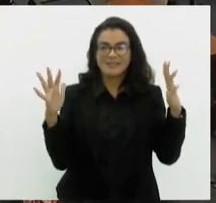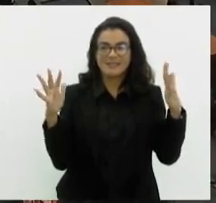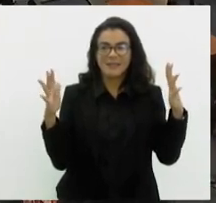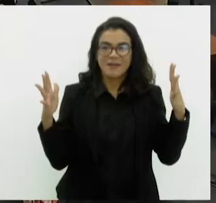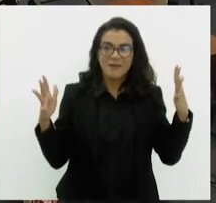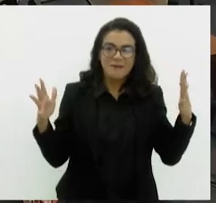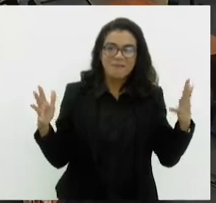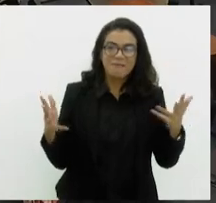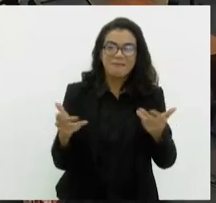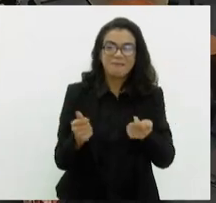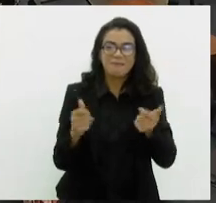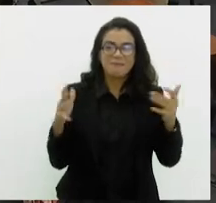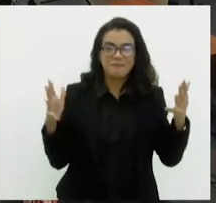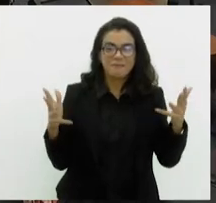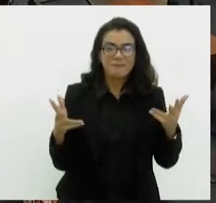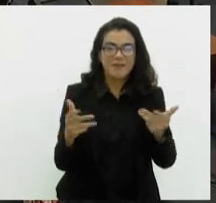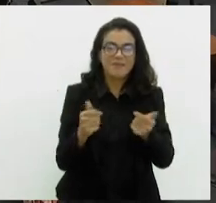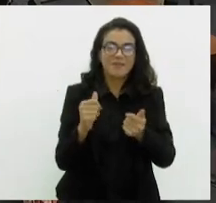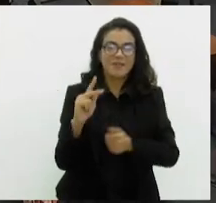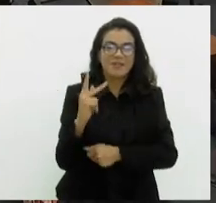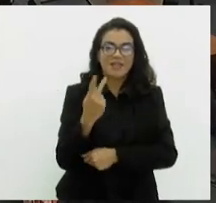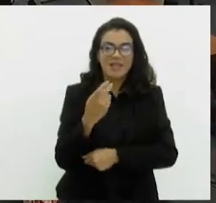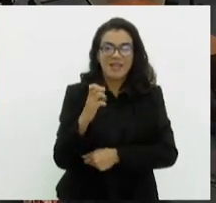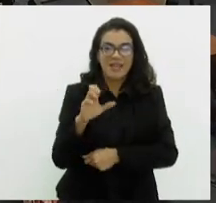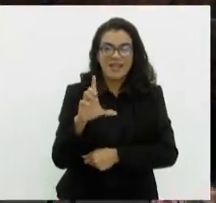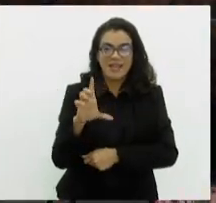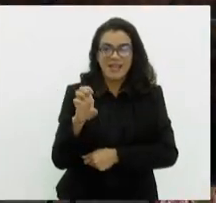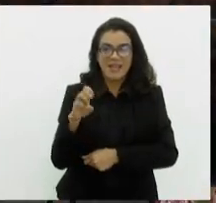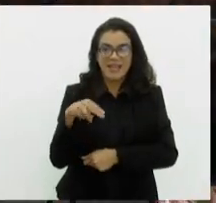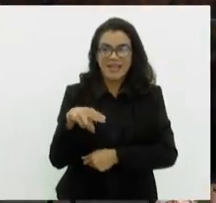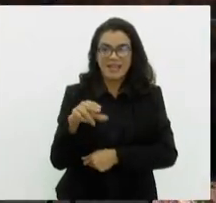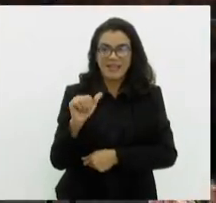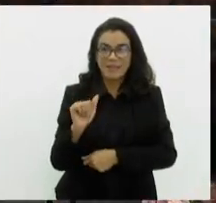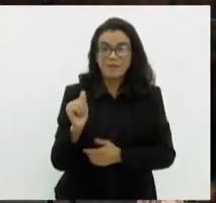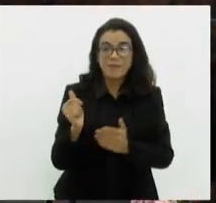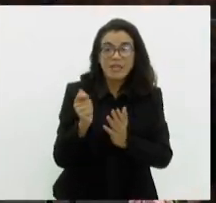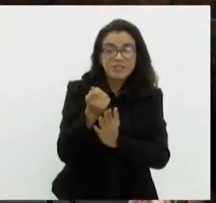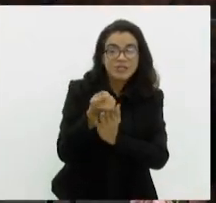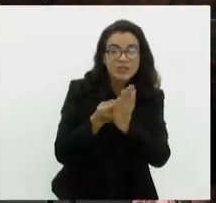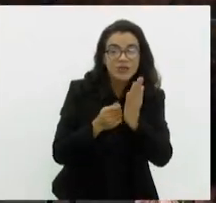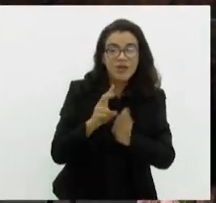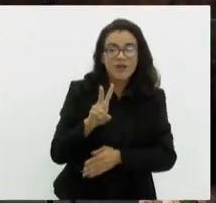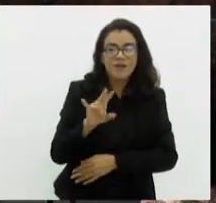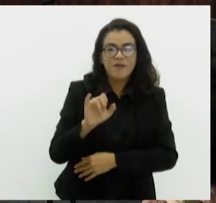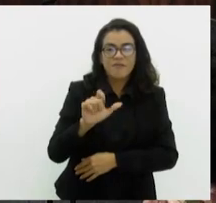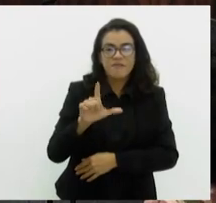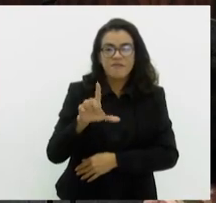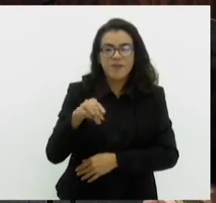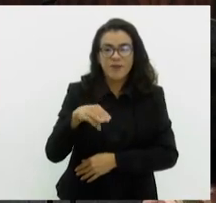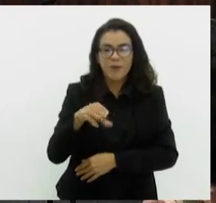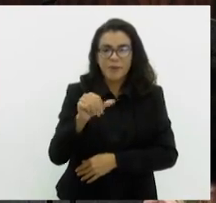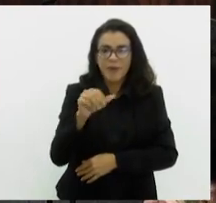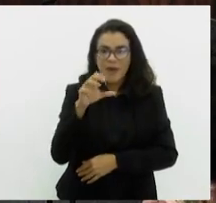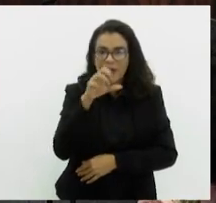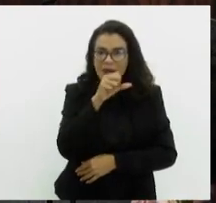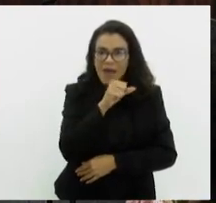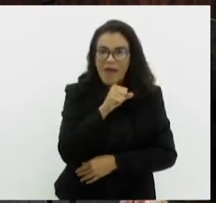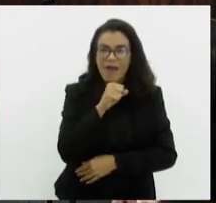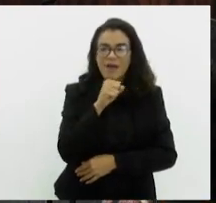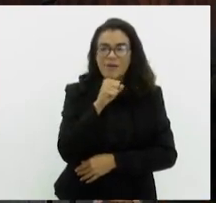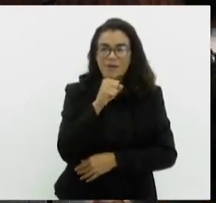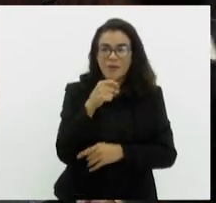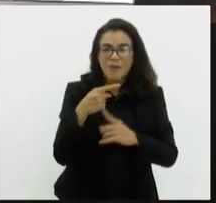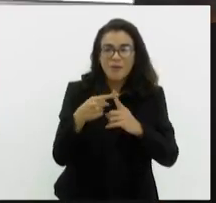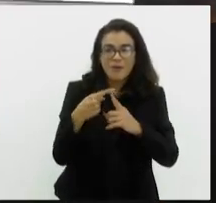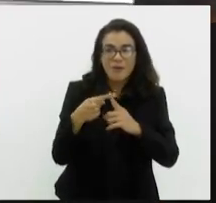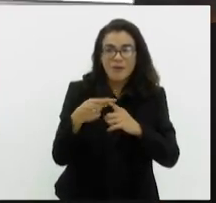Maravilhosa, querida Helena Teodoro. A Vilma Piedade, a escritora Vilma Piedade, pediu para dar uma palavrinha muito rápido, porque na